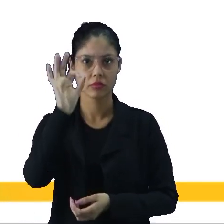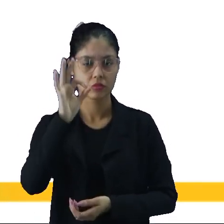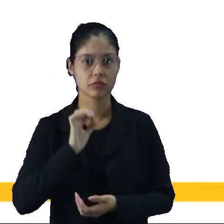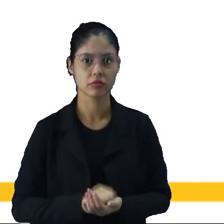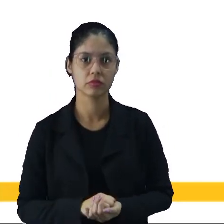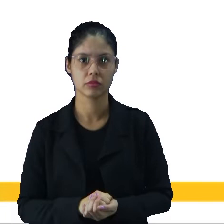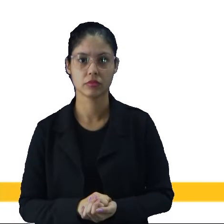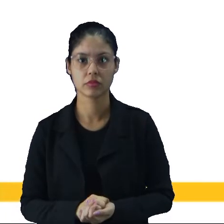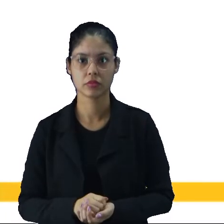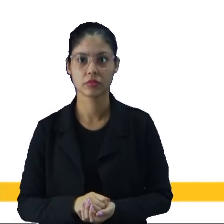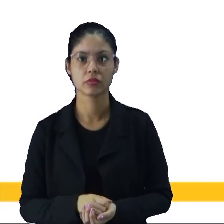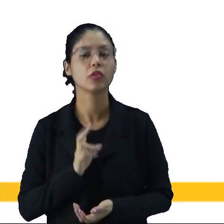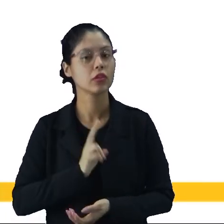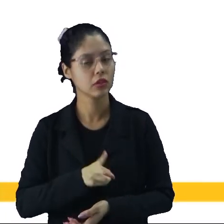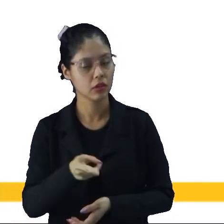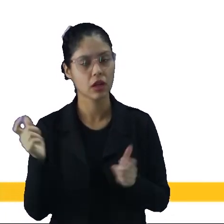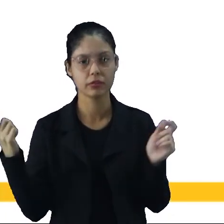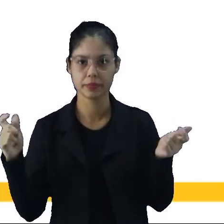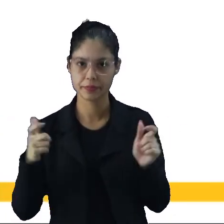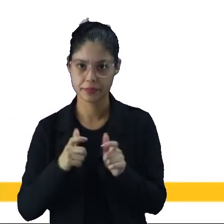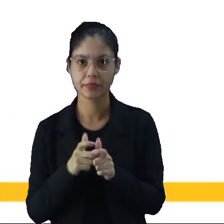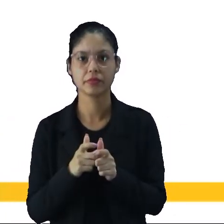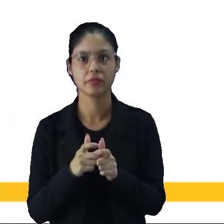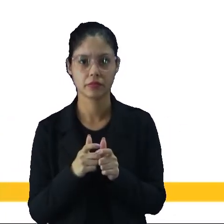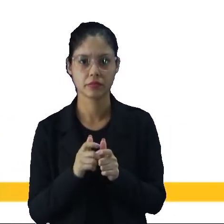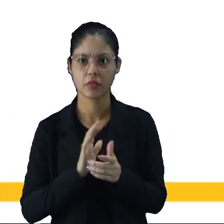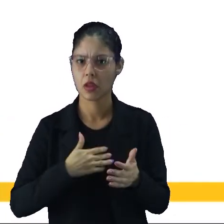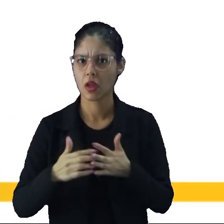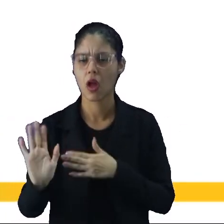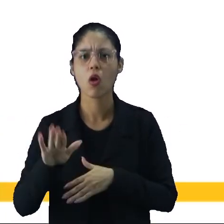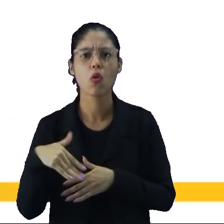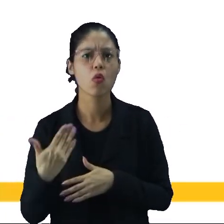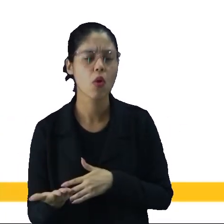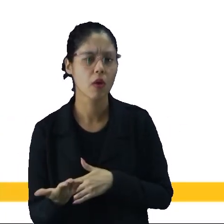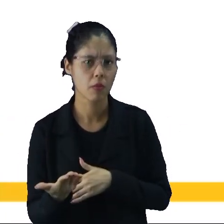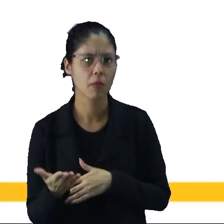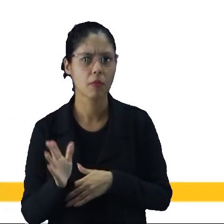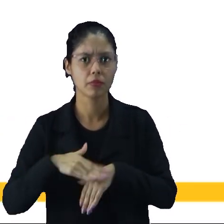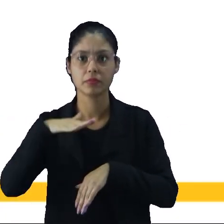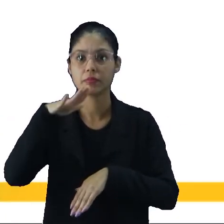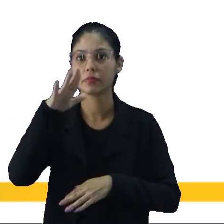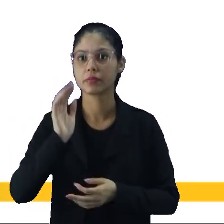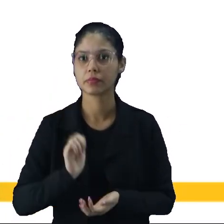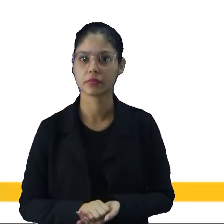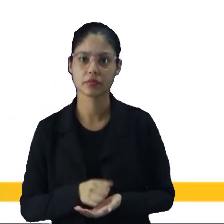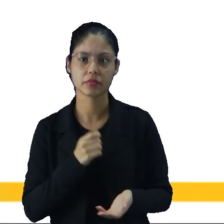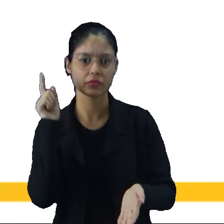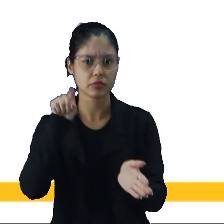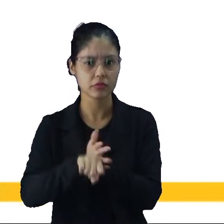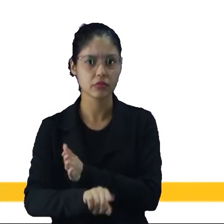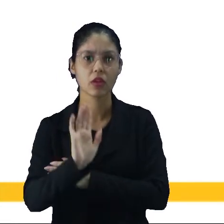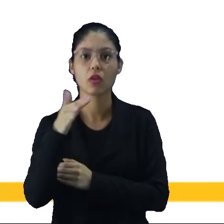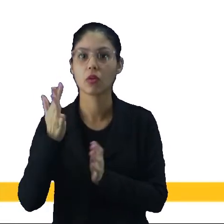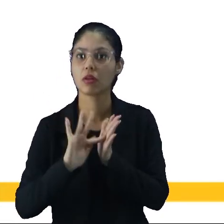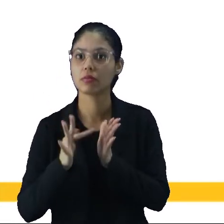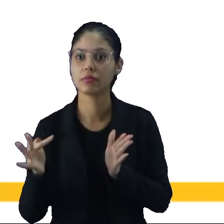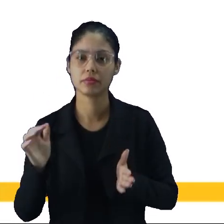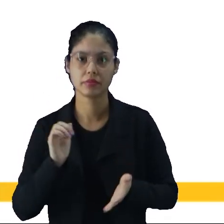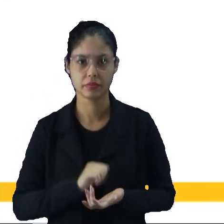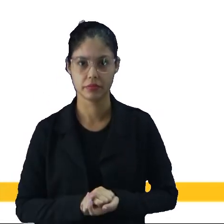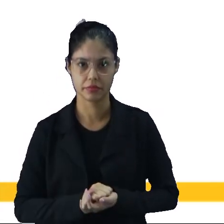graus, tá? A intensidade se reduz a qual percentual do seu valor máximo? Eu pergunto, que função é